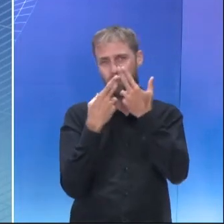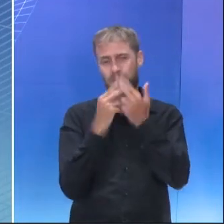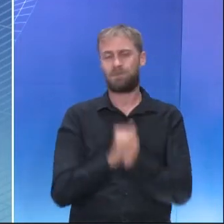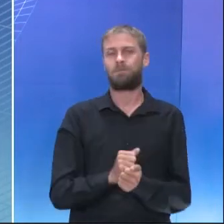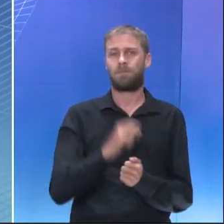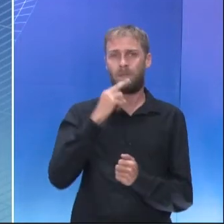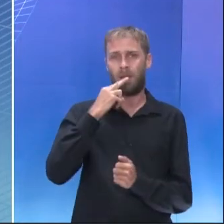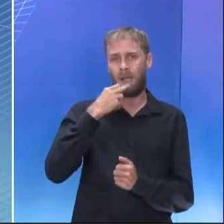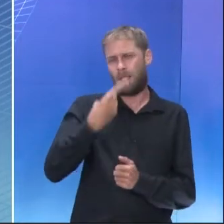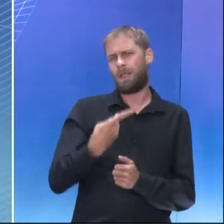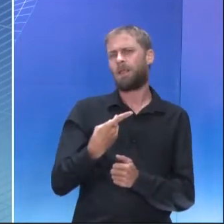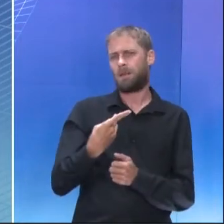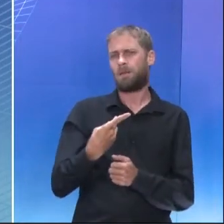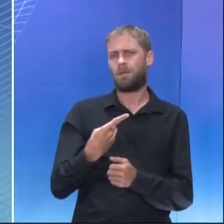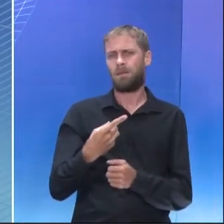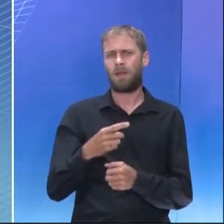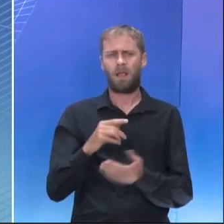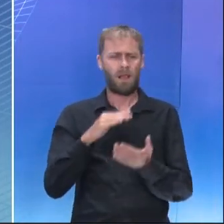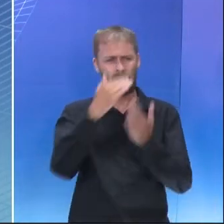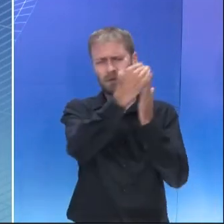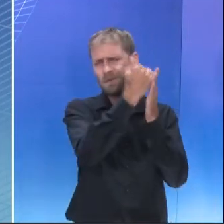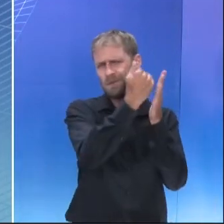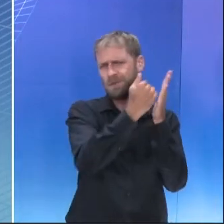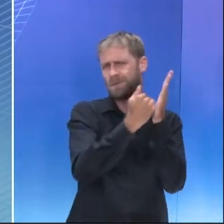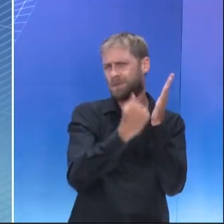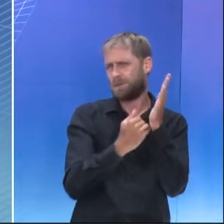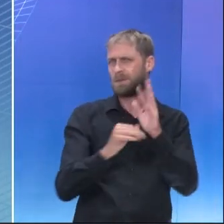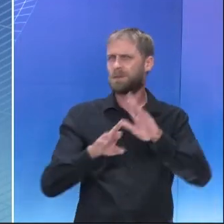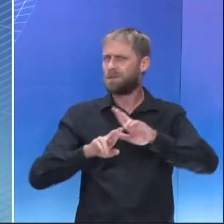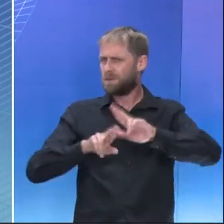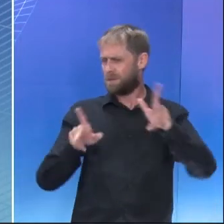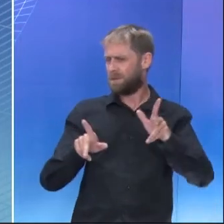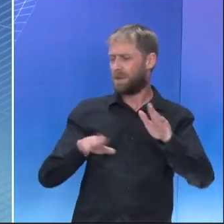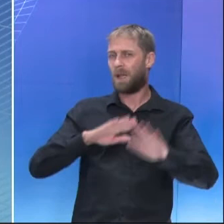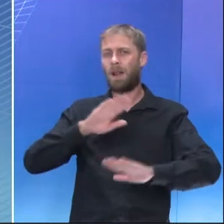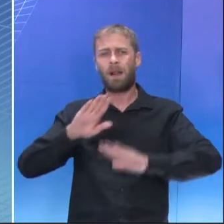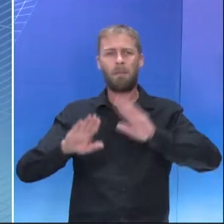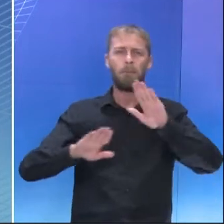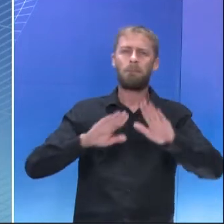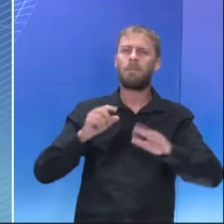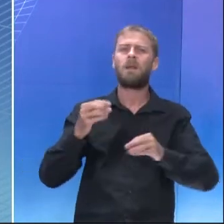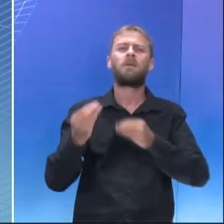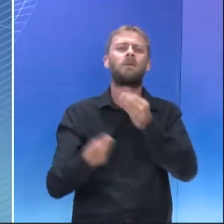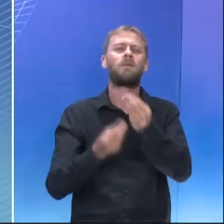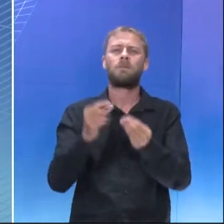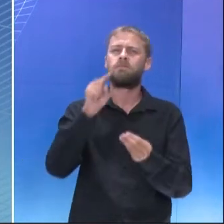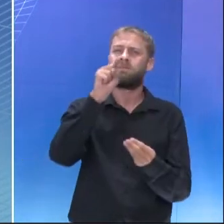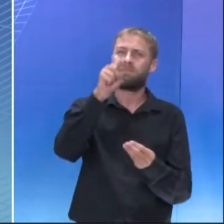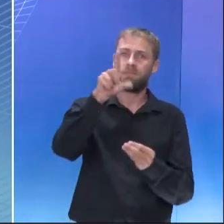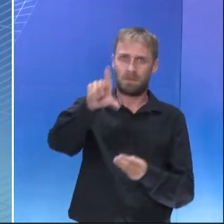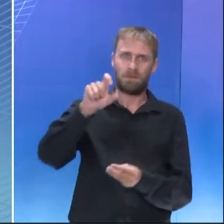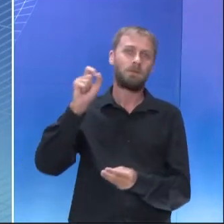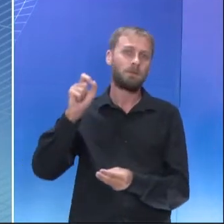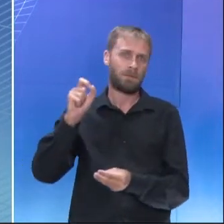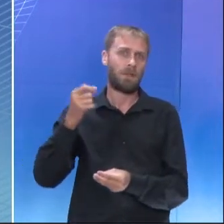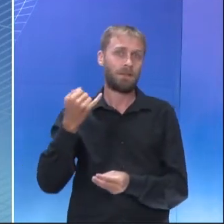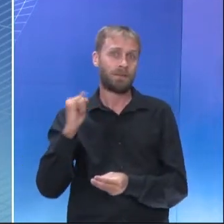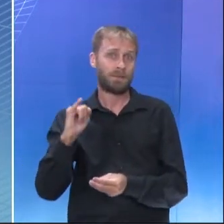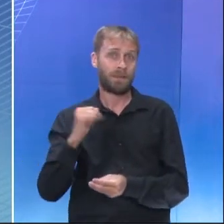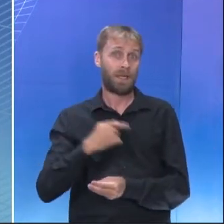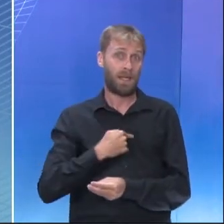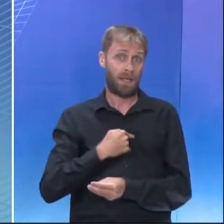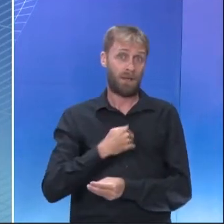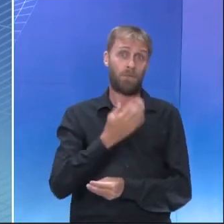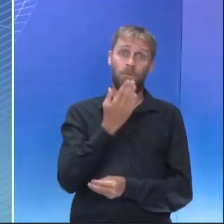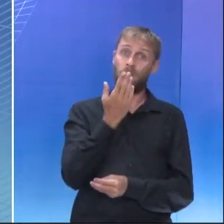língua, ela tem várias estruturas e depende da tua escolha. Você que vai escolher se você vai dizer I